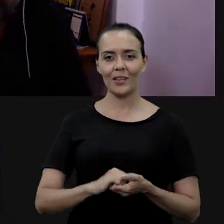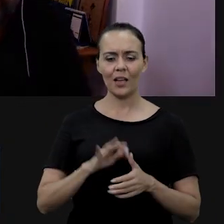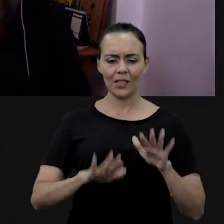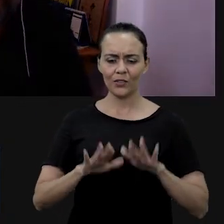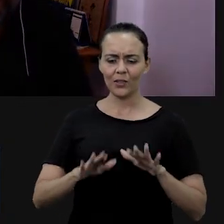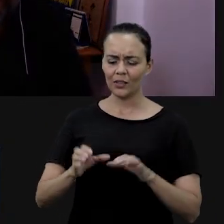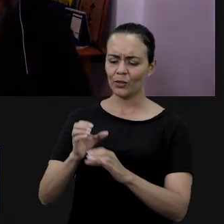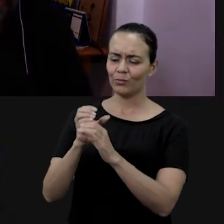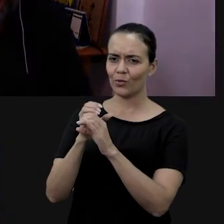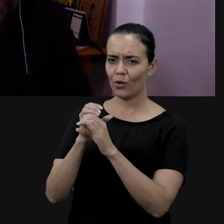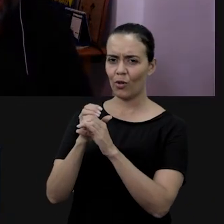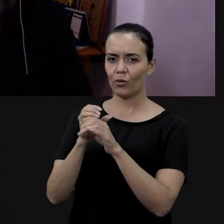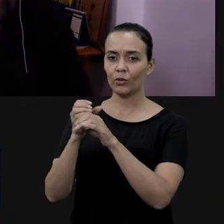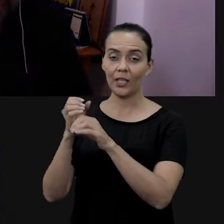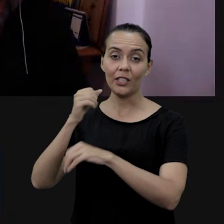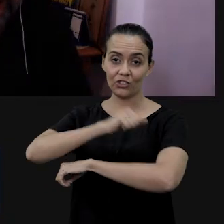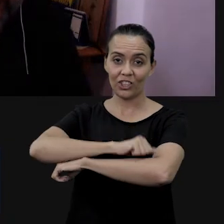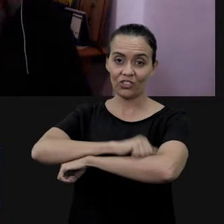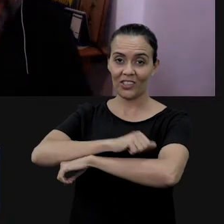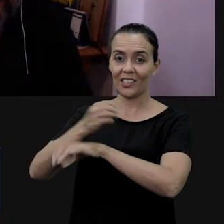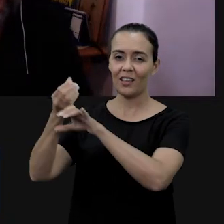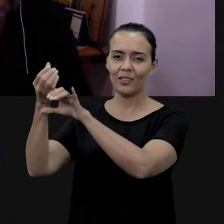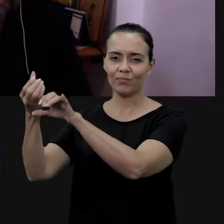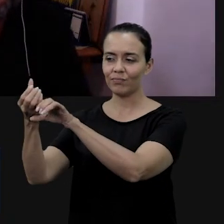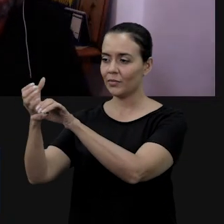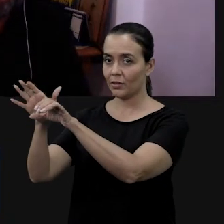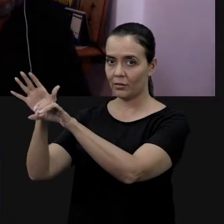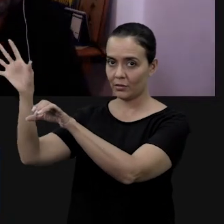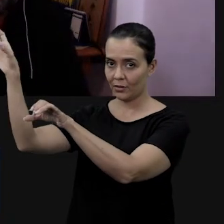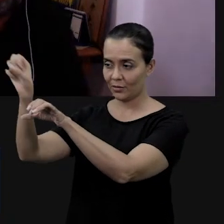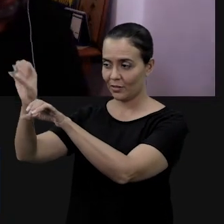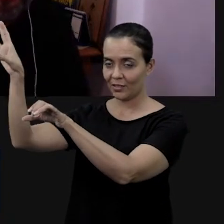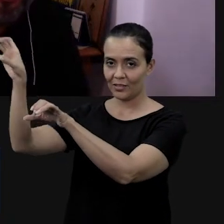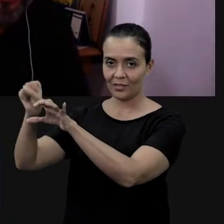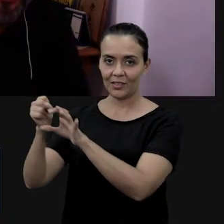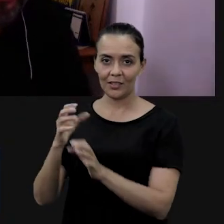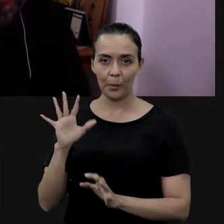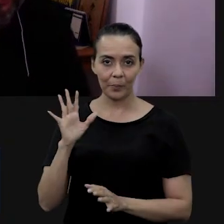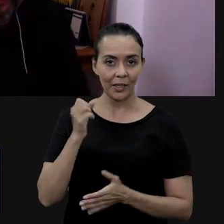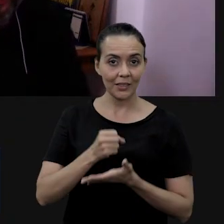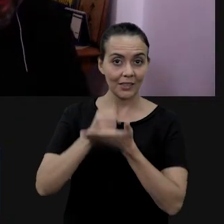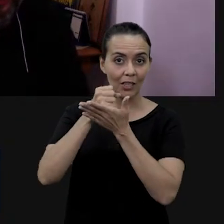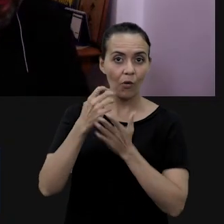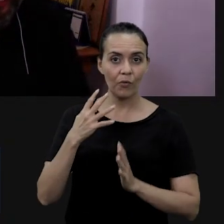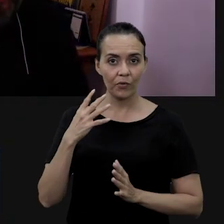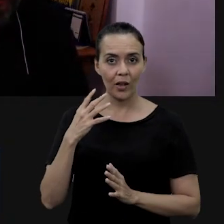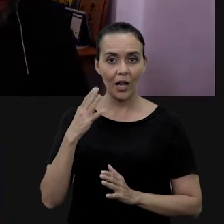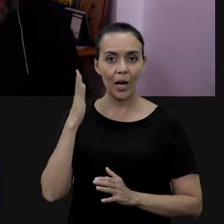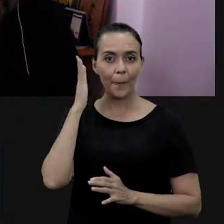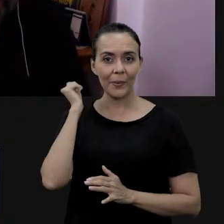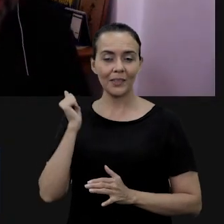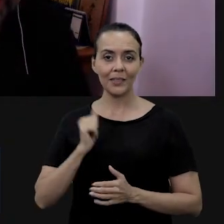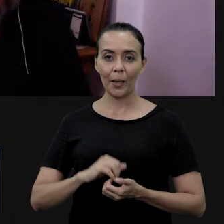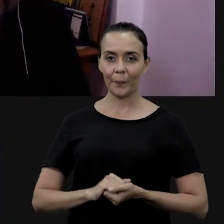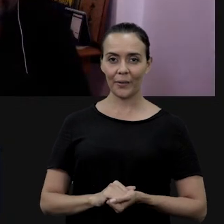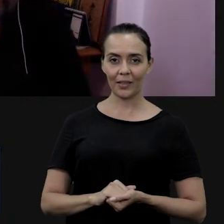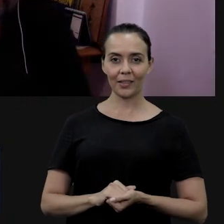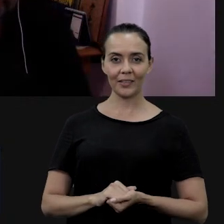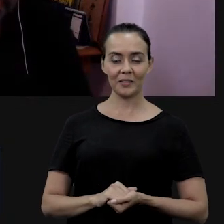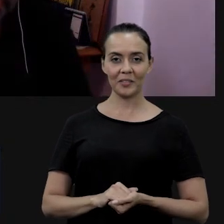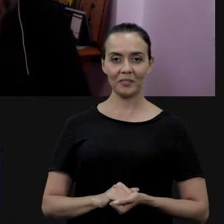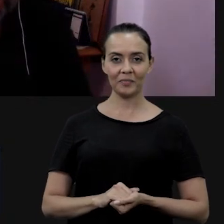ponho aqui um microfone, deixo na janela gravando aqui um som e capto algumas